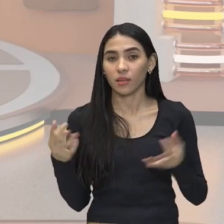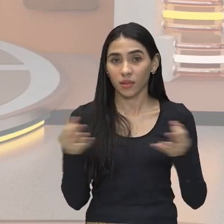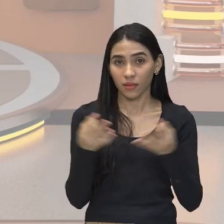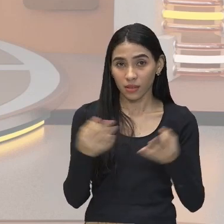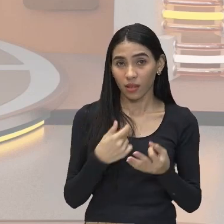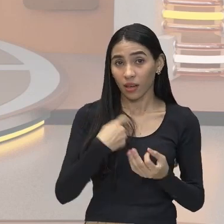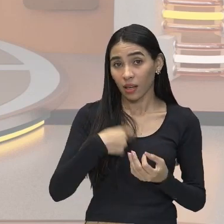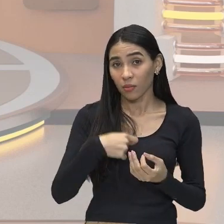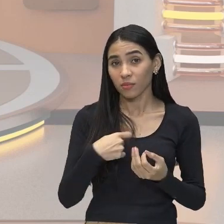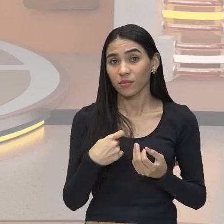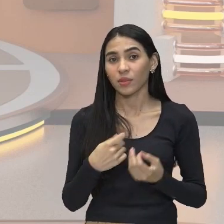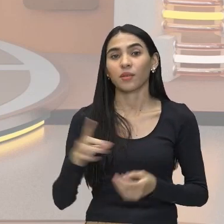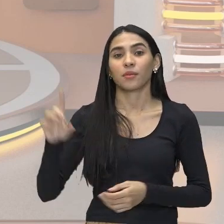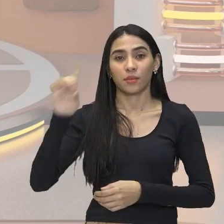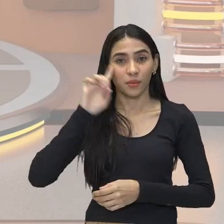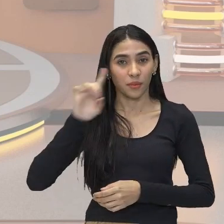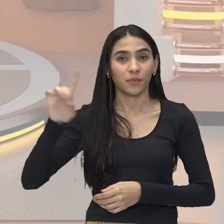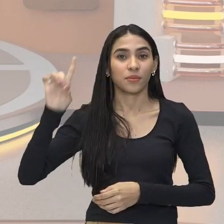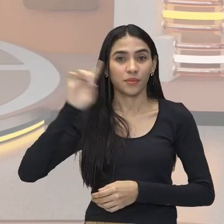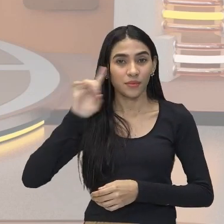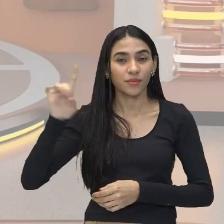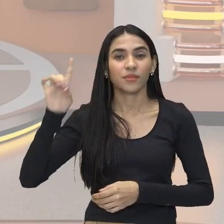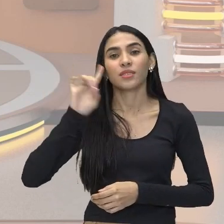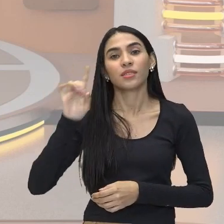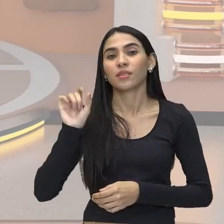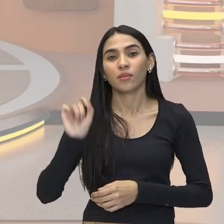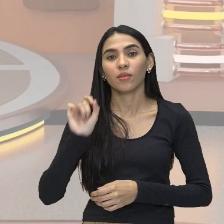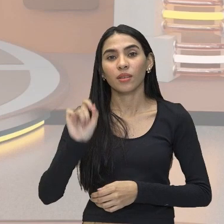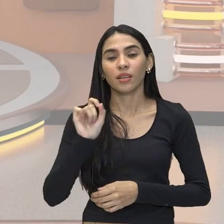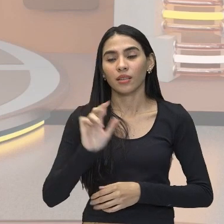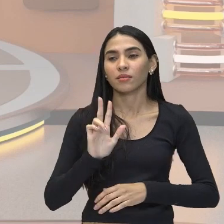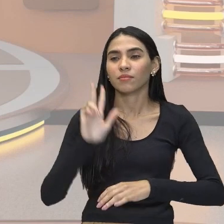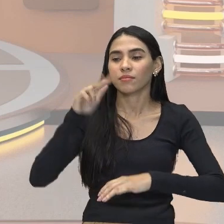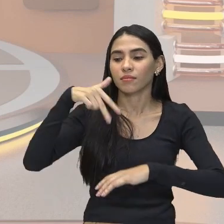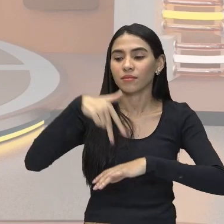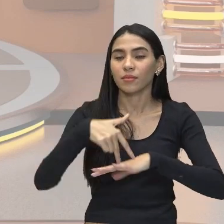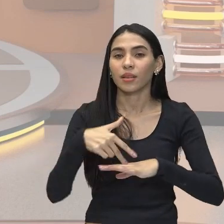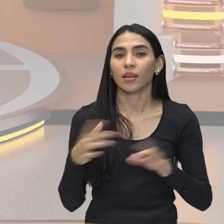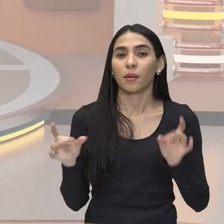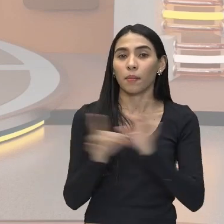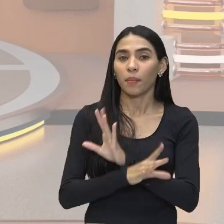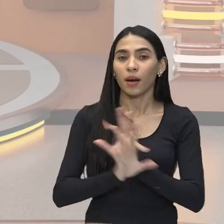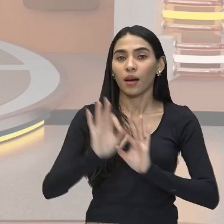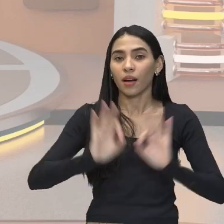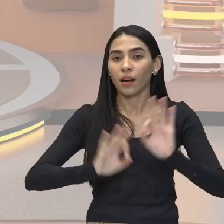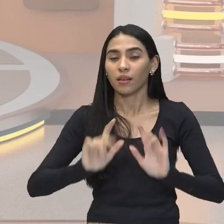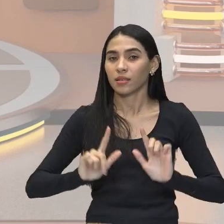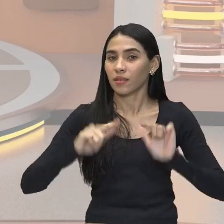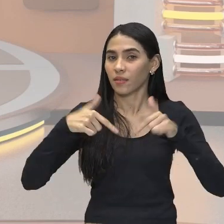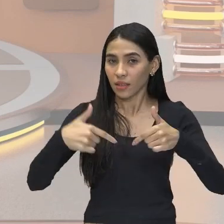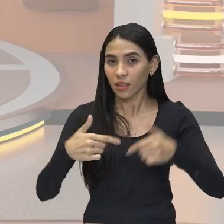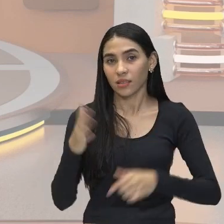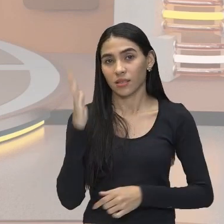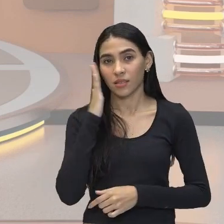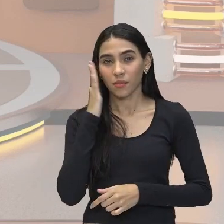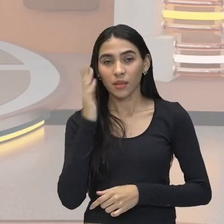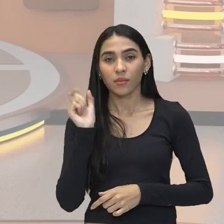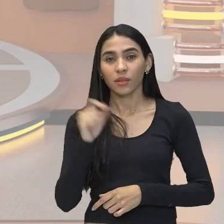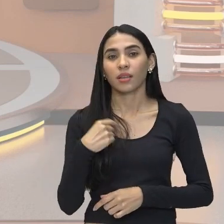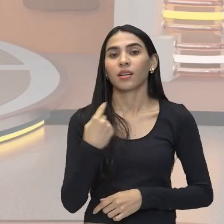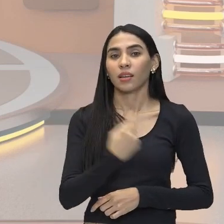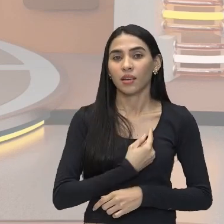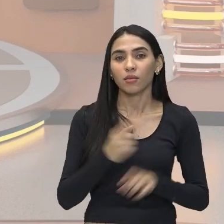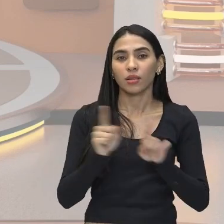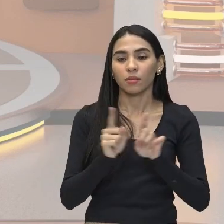tenho que todos os dias, né, me levantar e me preparar para enfrentar, sabendo que eu vou